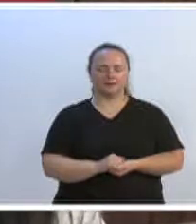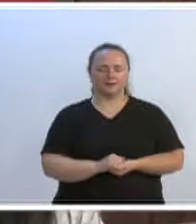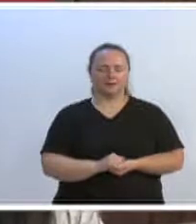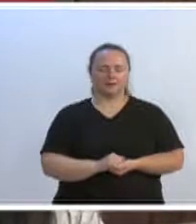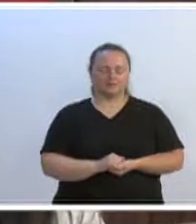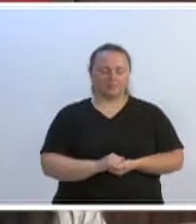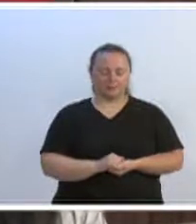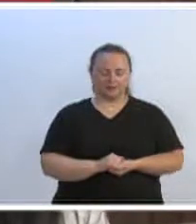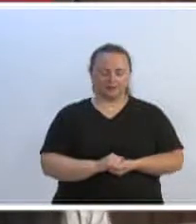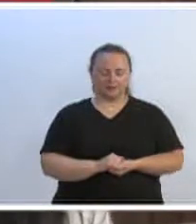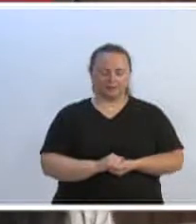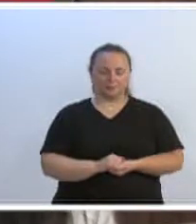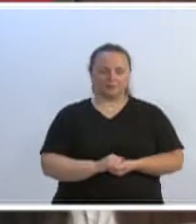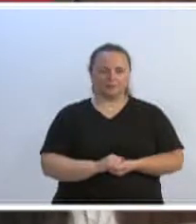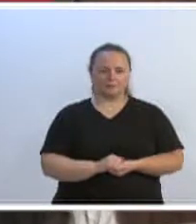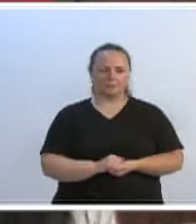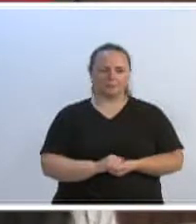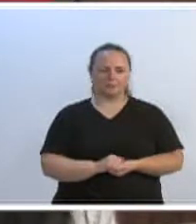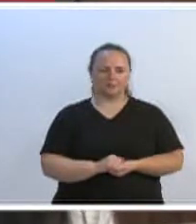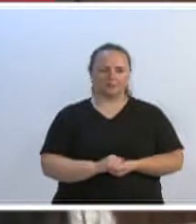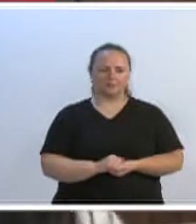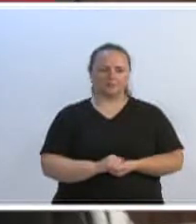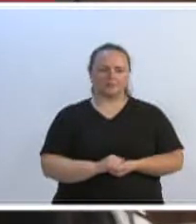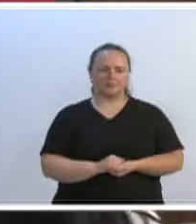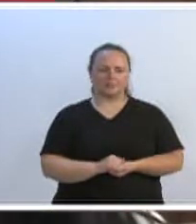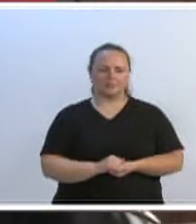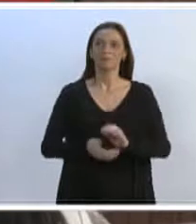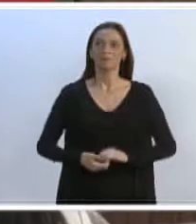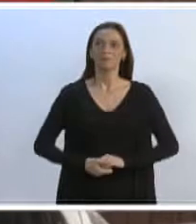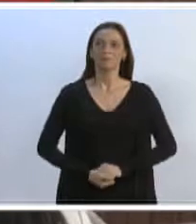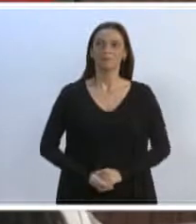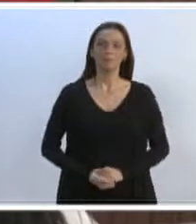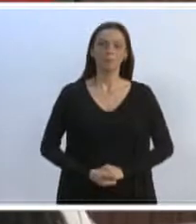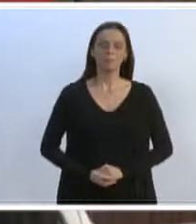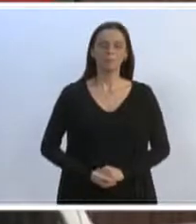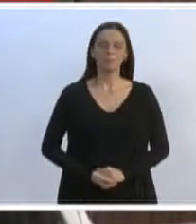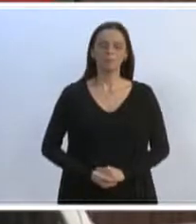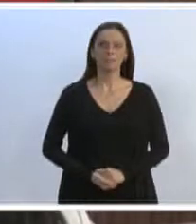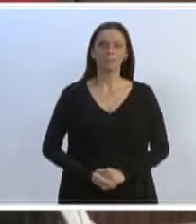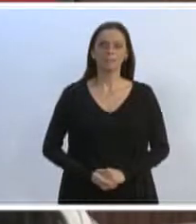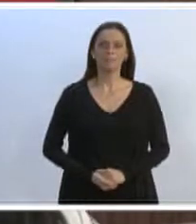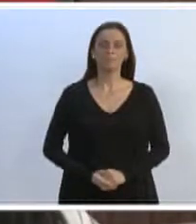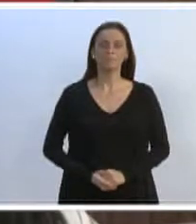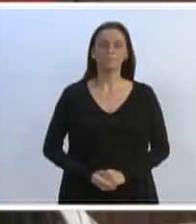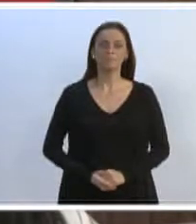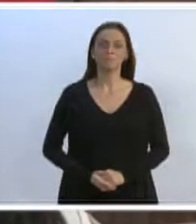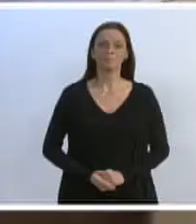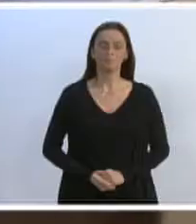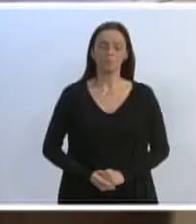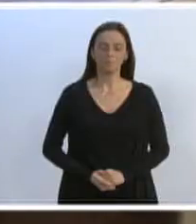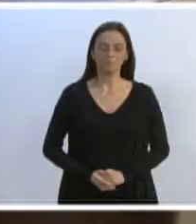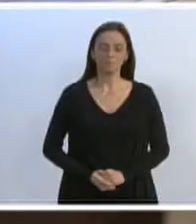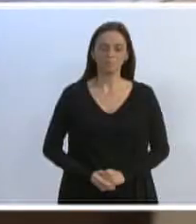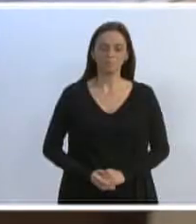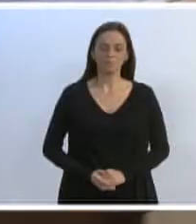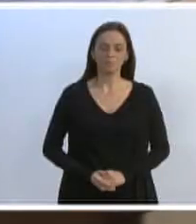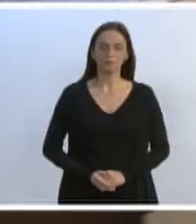professor Darlan Schmidt, a diretora da revista Blumenau em Cadernos, Sueli Maria Petri,